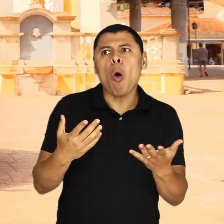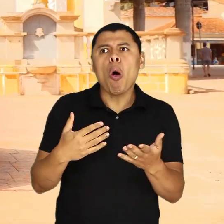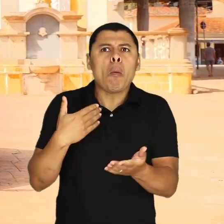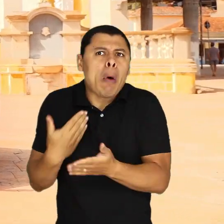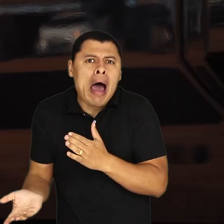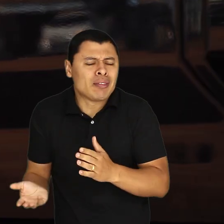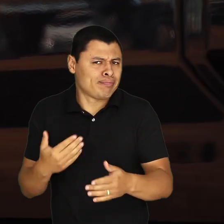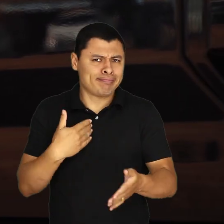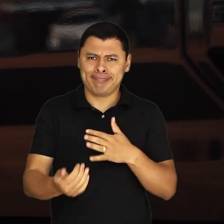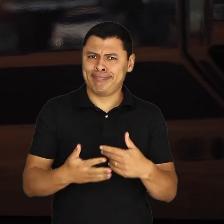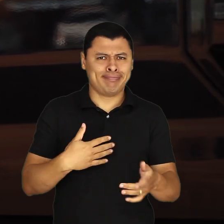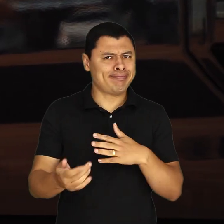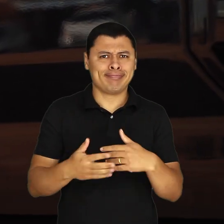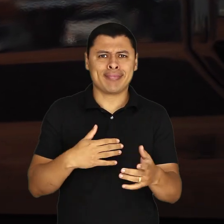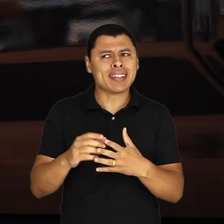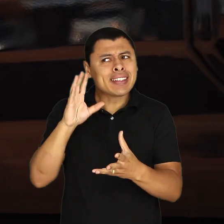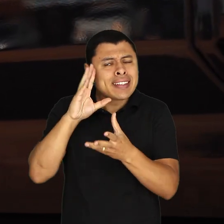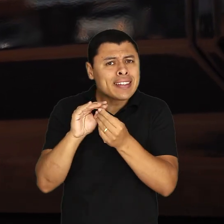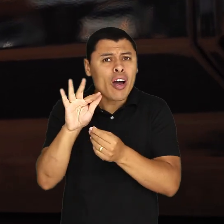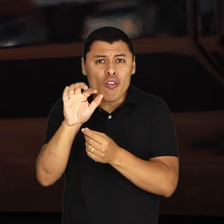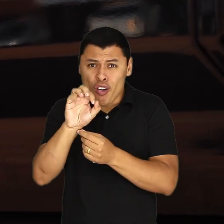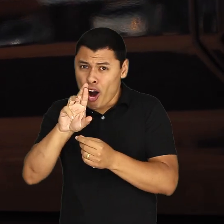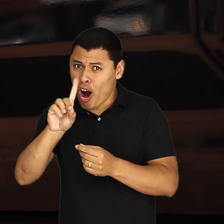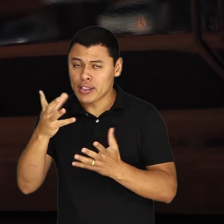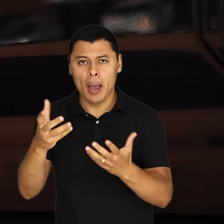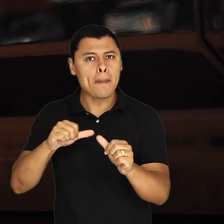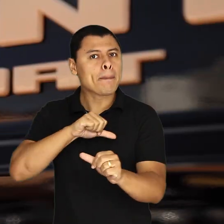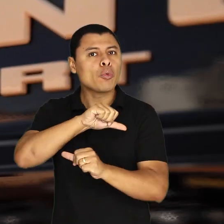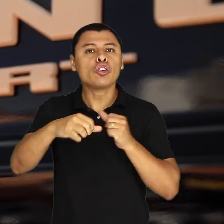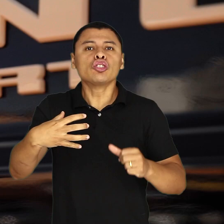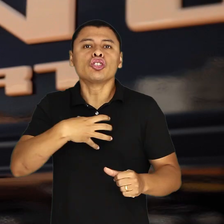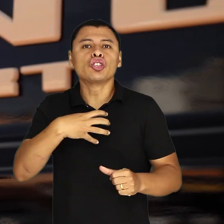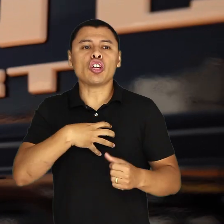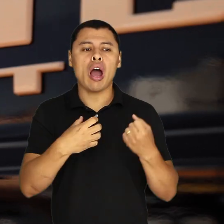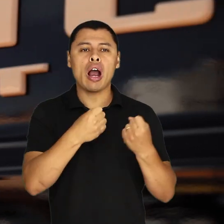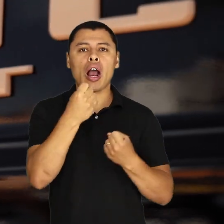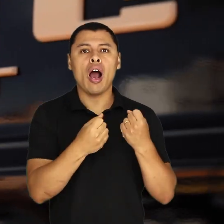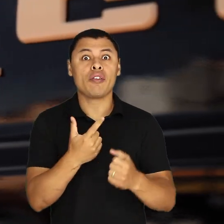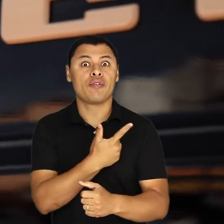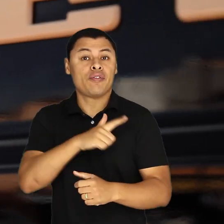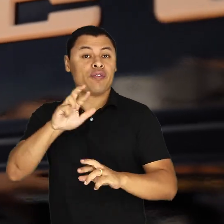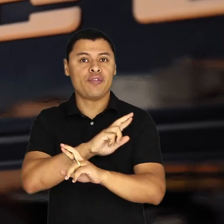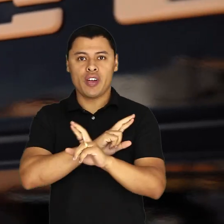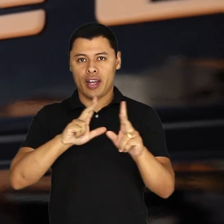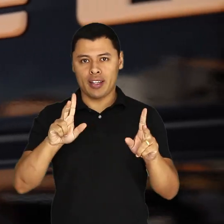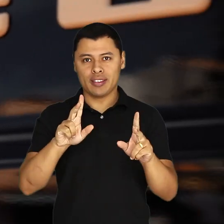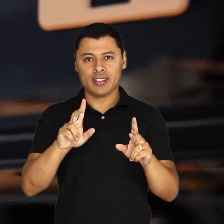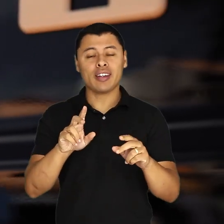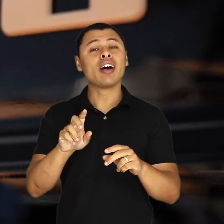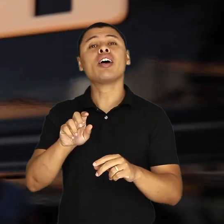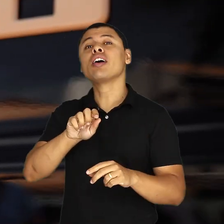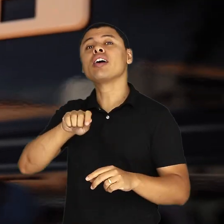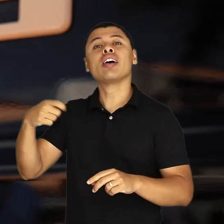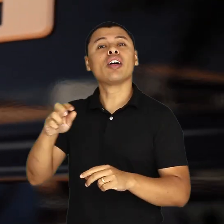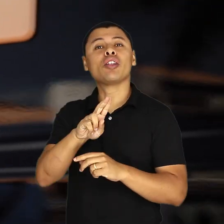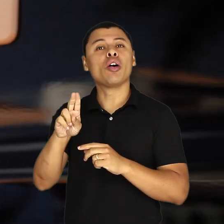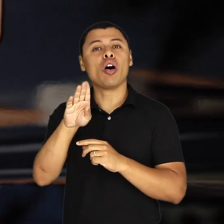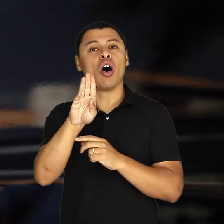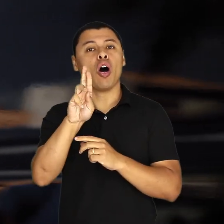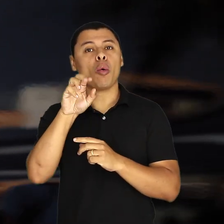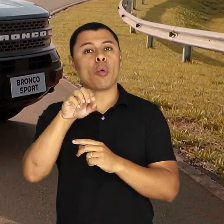demais ou fracassar, na verdade ele vai ditar muito sobre o futuro da marca no Brasil e seus direcionamentos. A gente está falando do Bronco